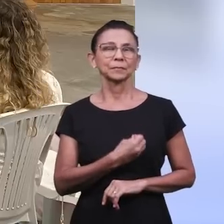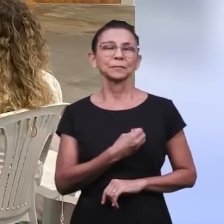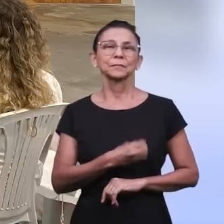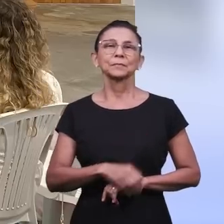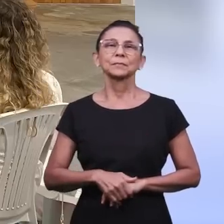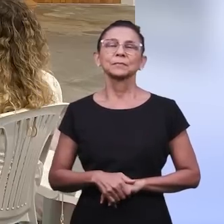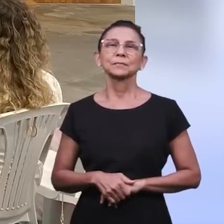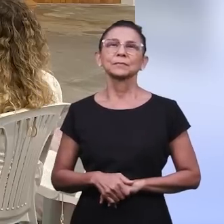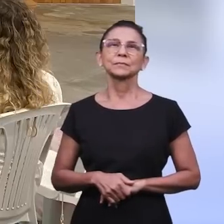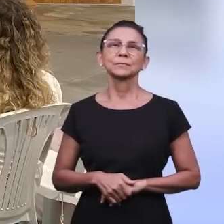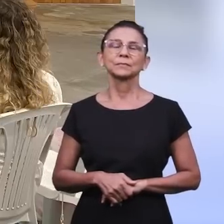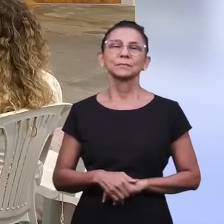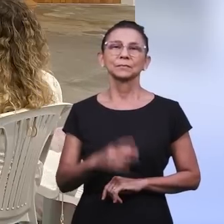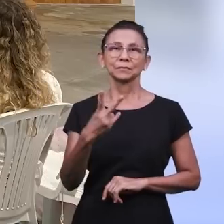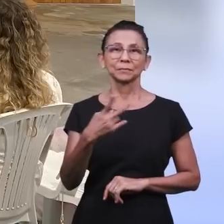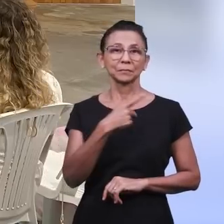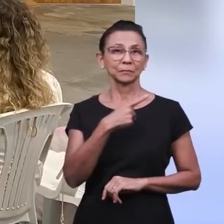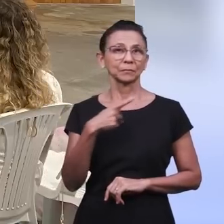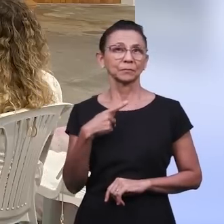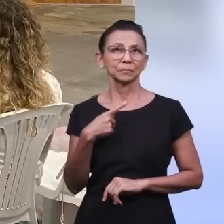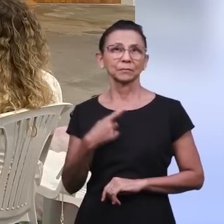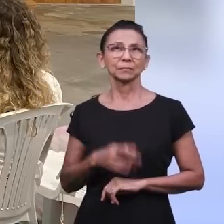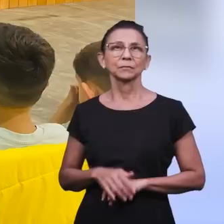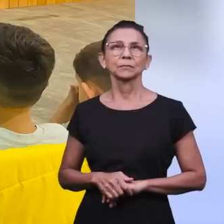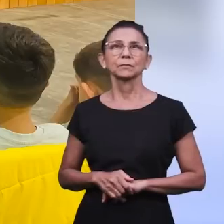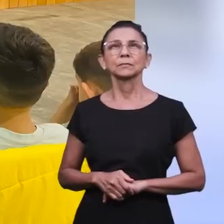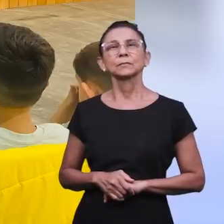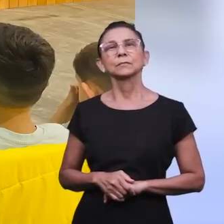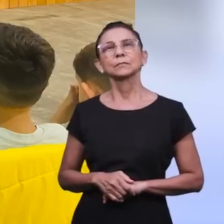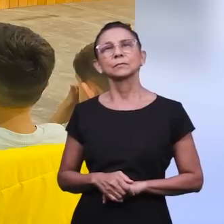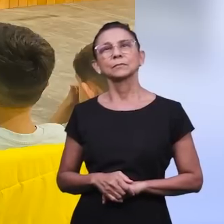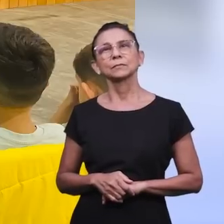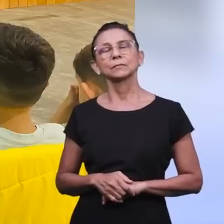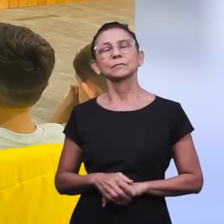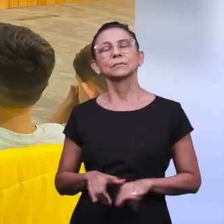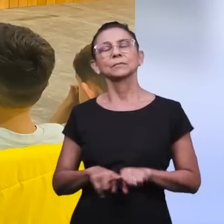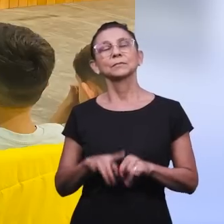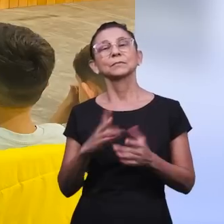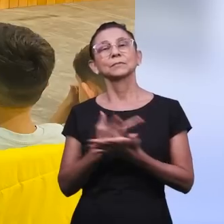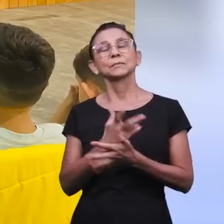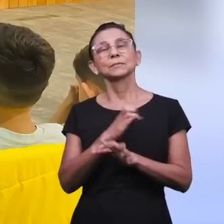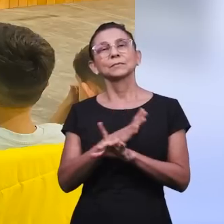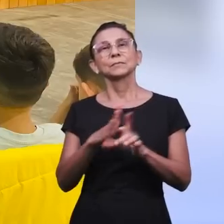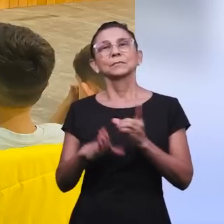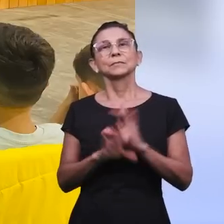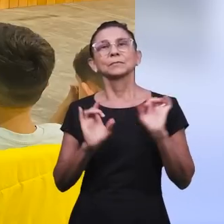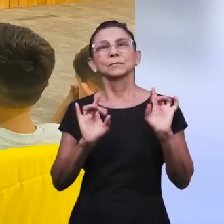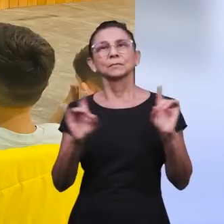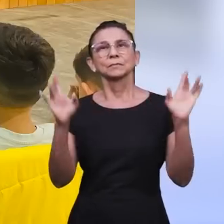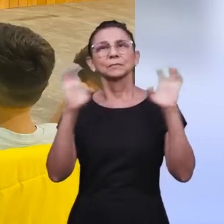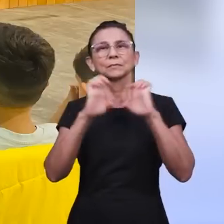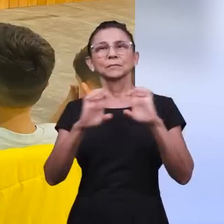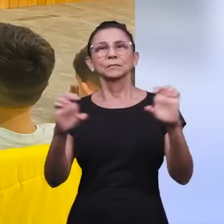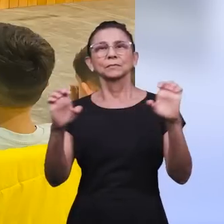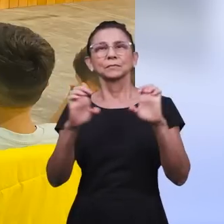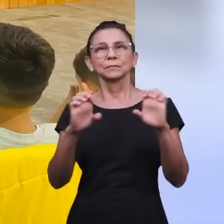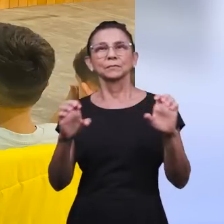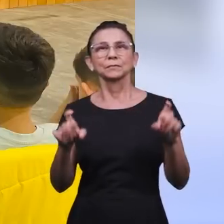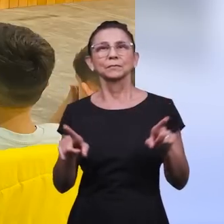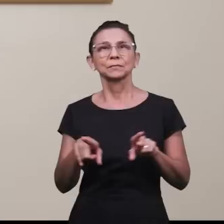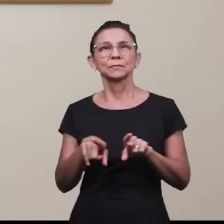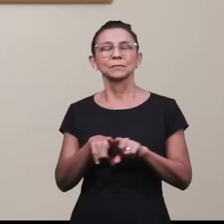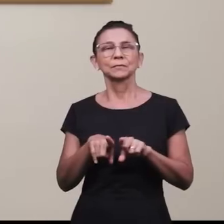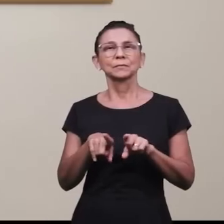ministração de uma ceia em glorificação pelas bênçãos alcançadas neste dia e por aqueles que se definiram pelo